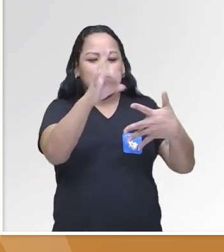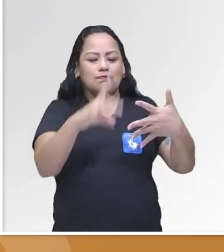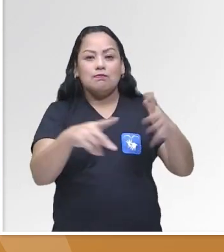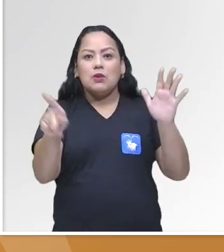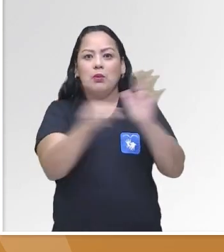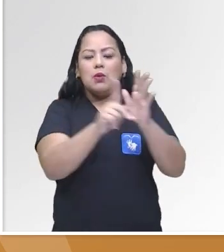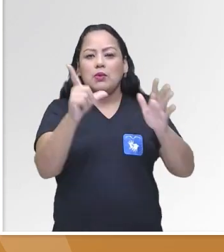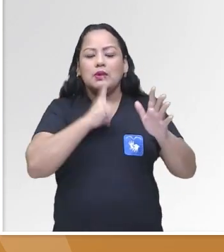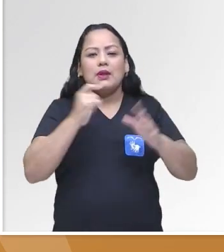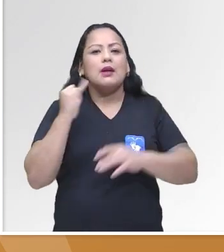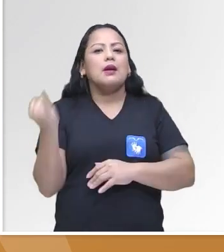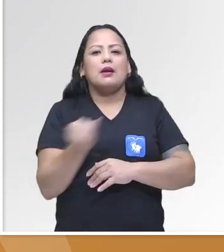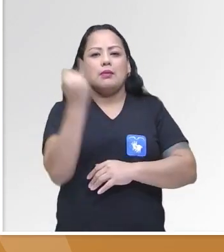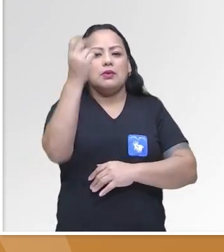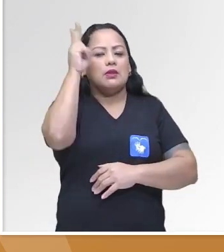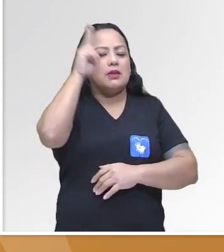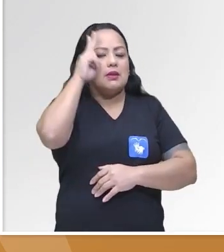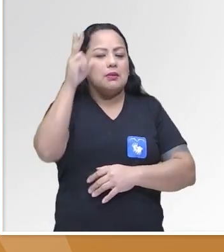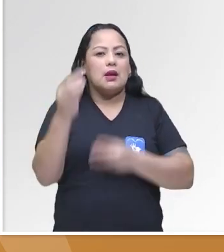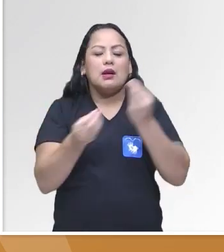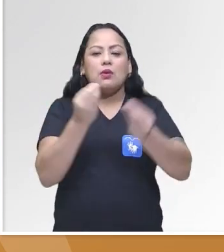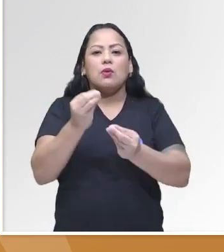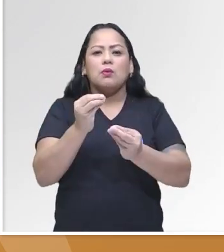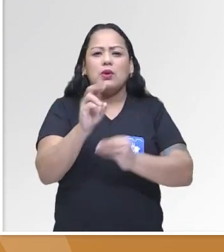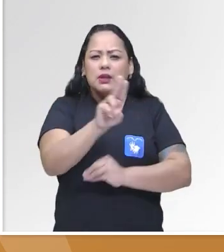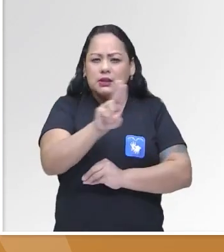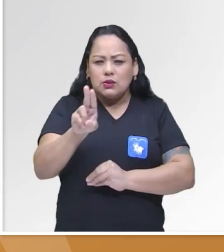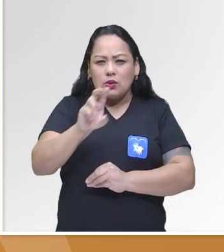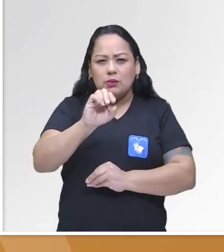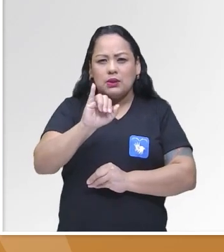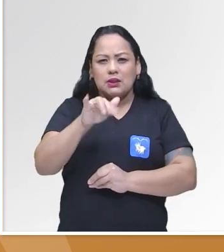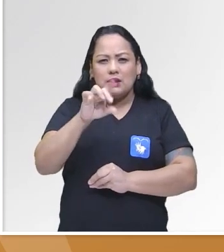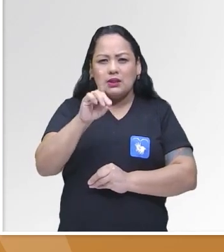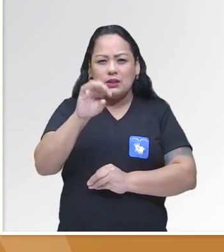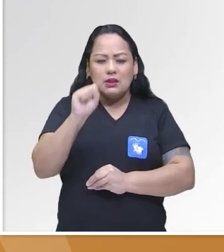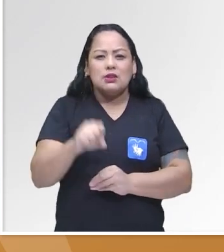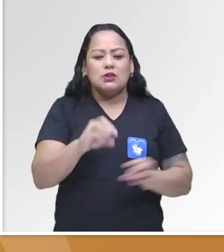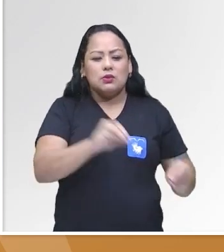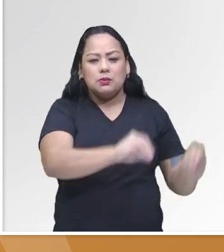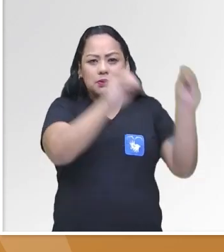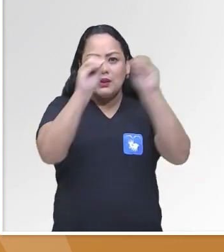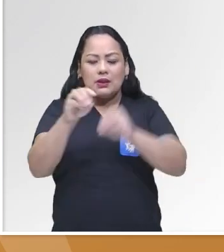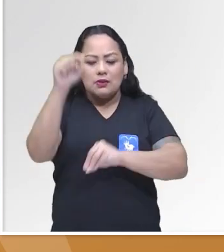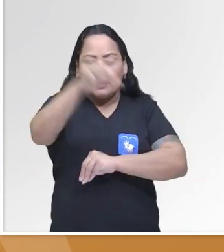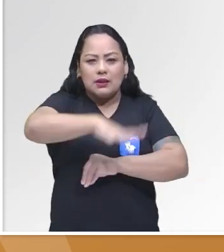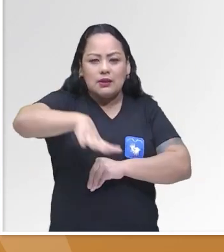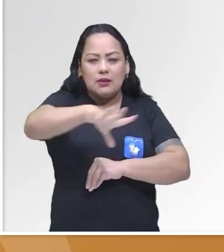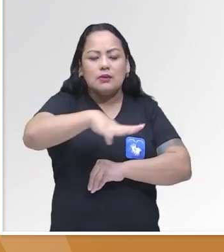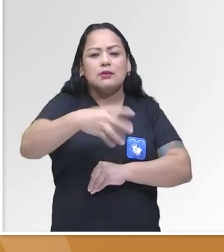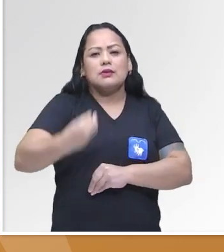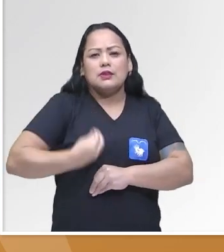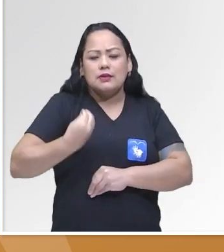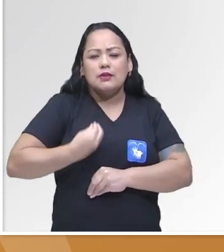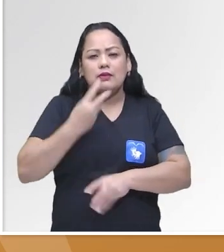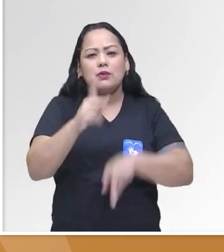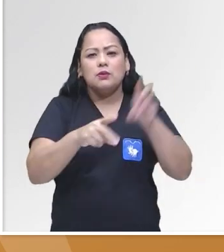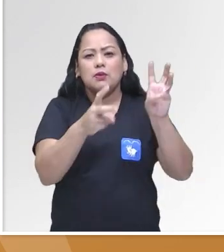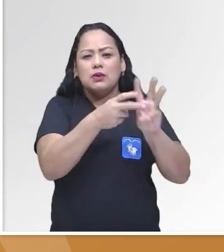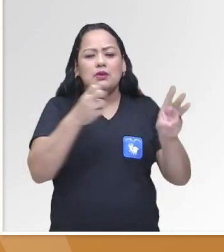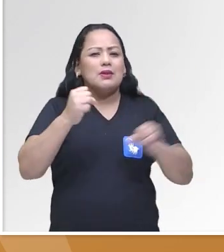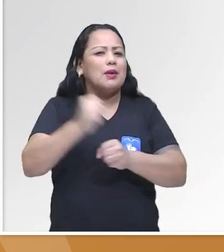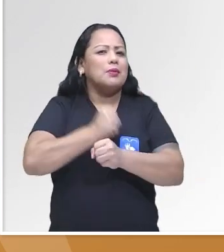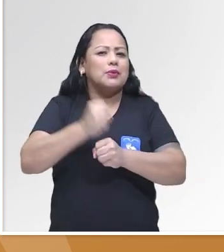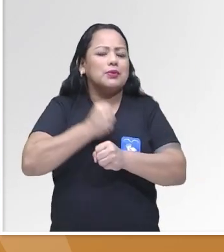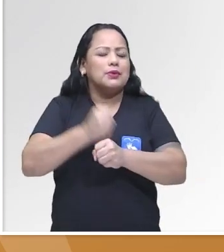importante vocês lembrarem que esse nome foi alocado às etnias que já habitavam aqui os territórios do continente americano há milhões de